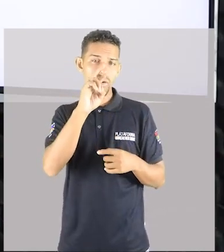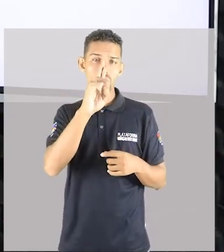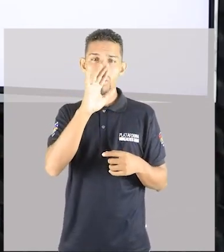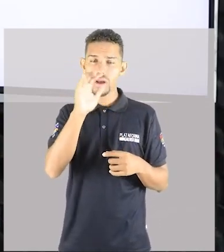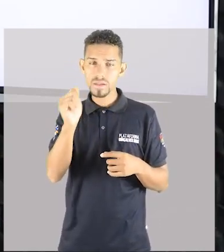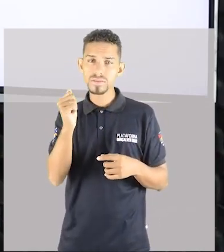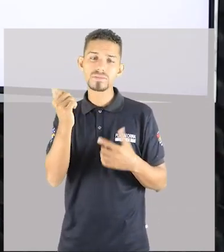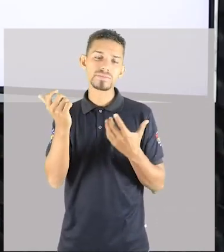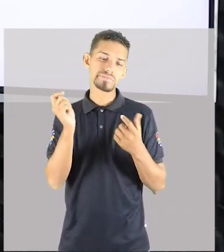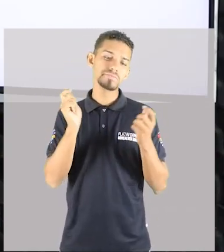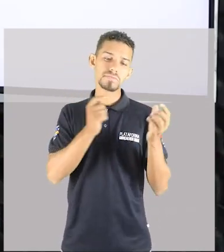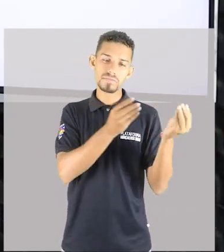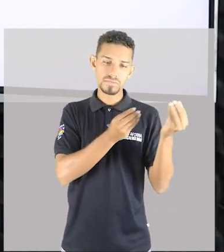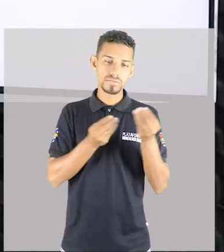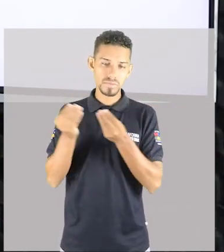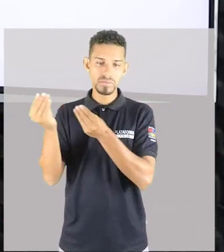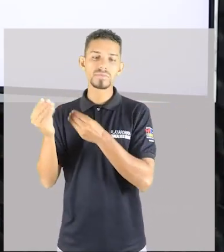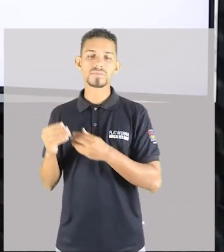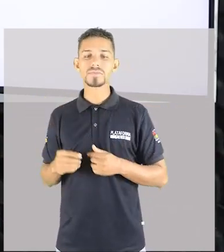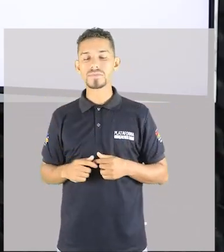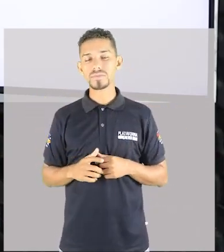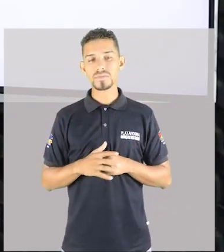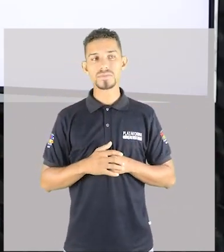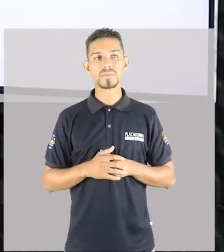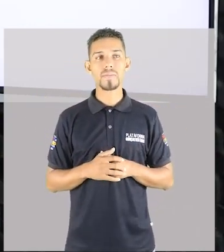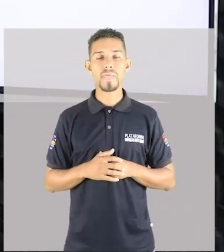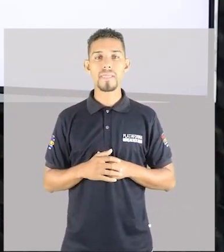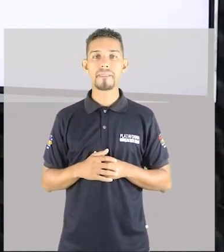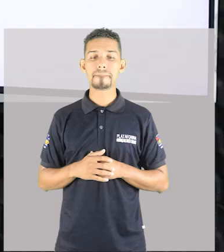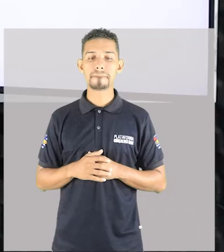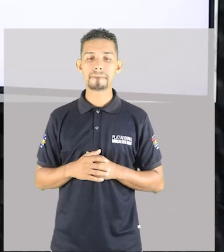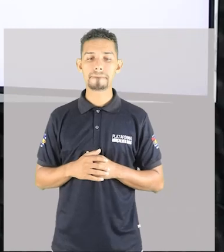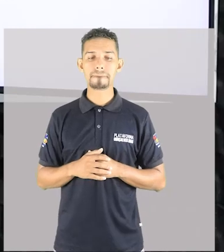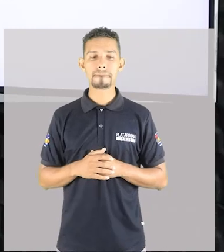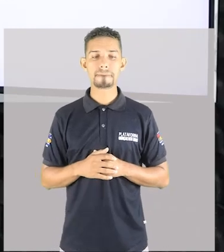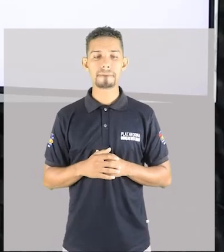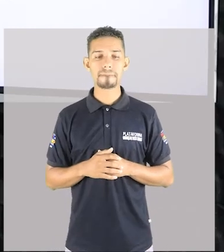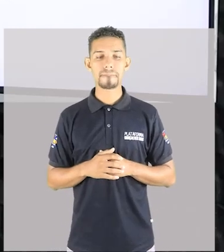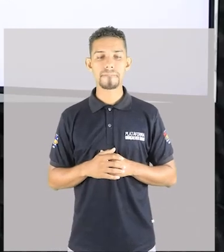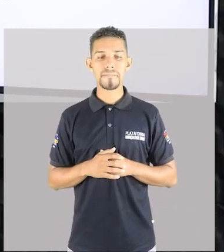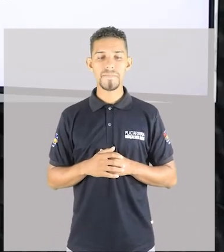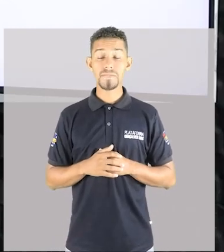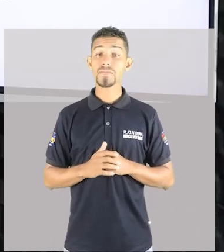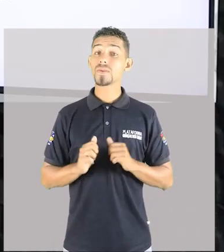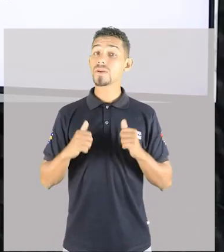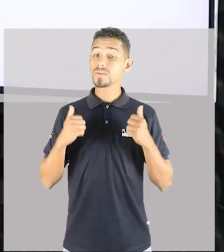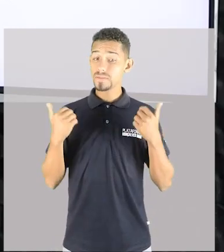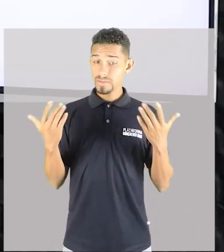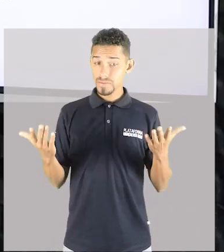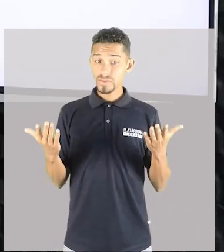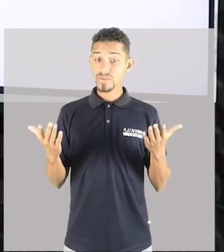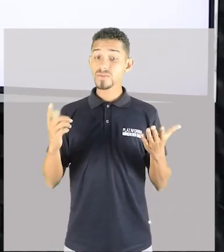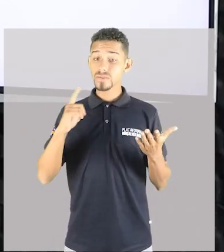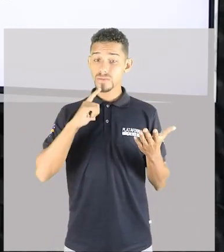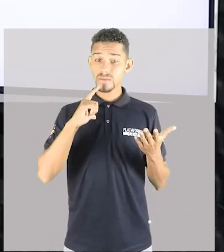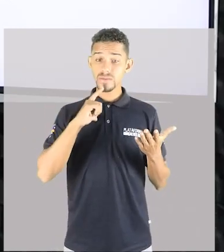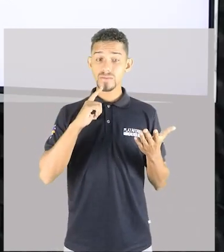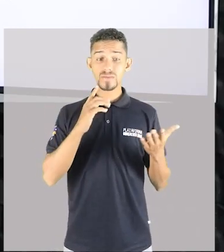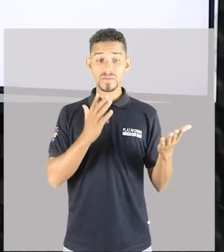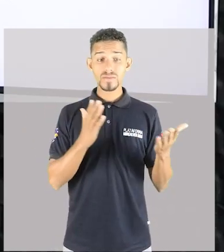receber uma córnea transplantada, tá? Essa parte bem da frente aqui. Beleza? Então, aí tem a parte que é